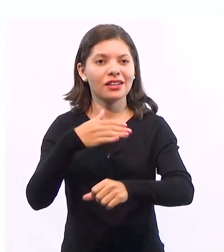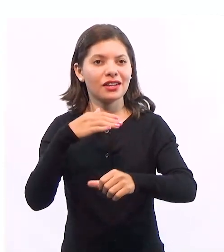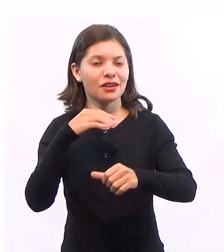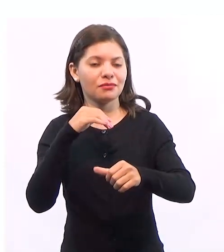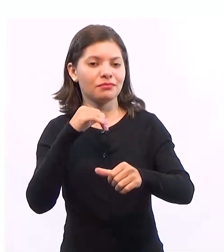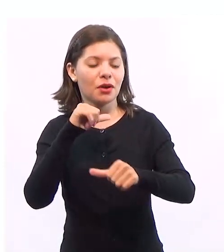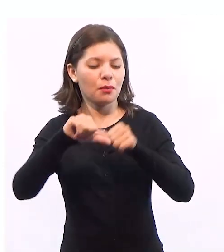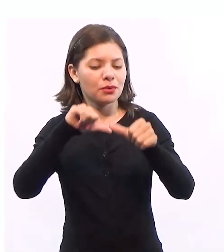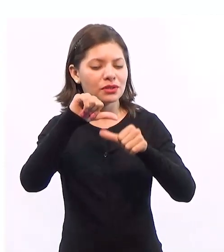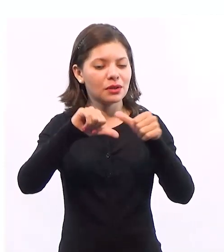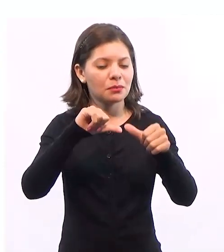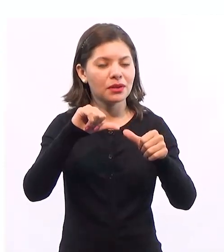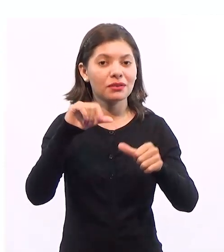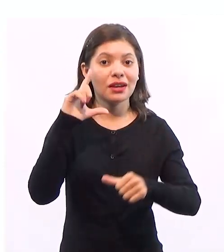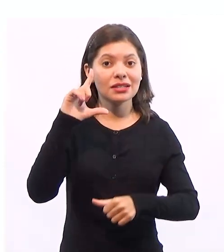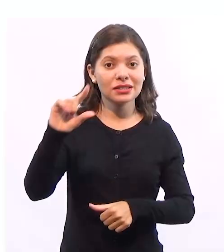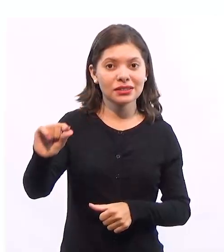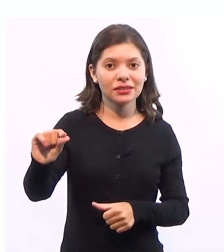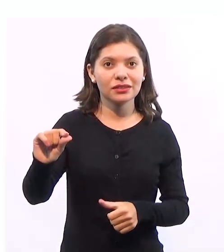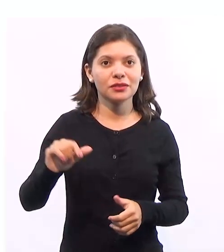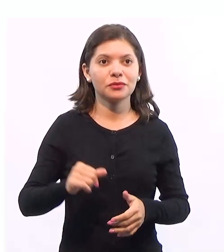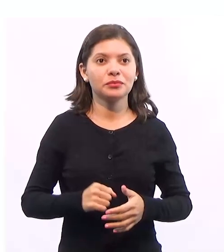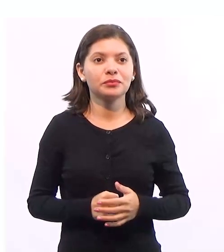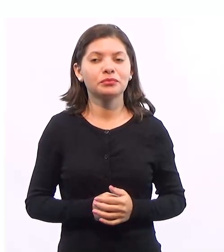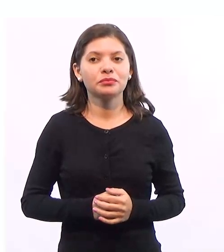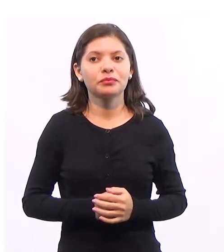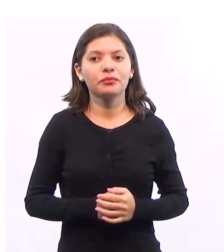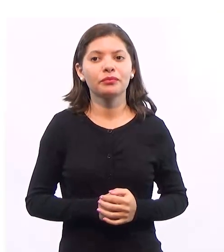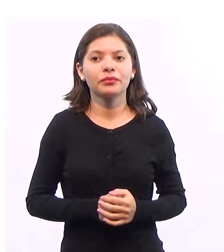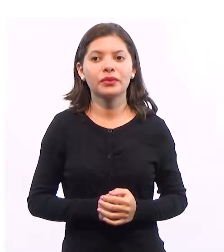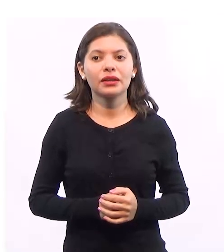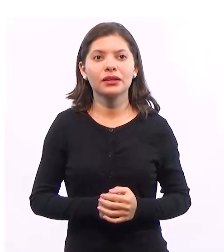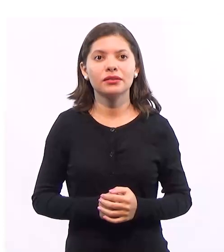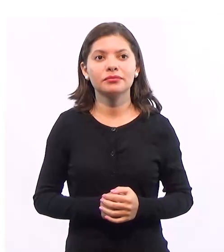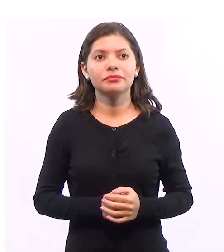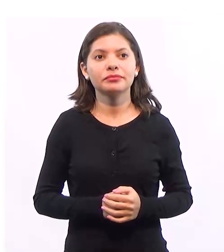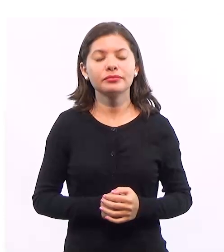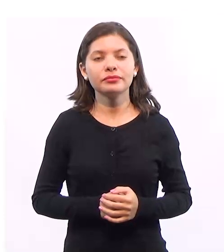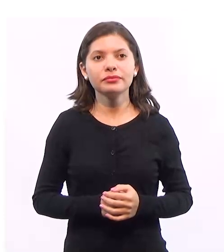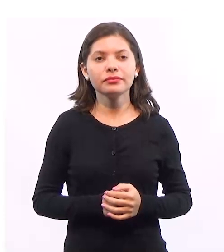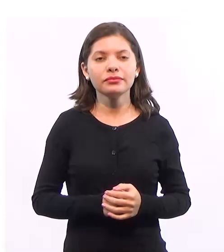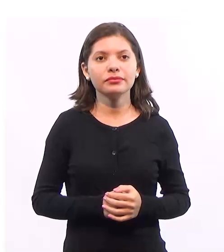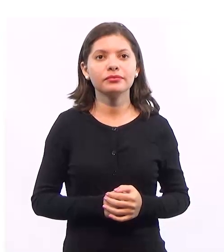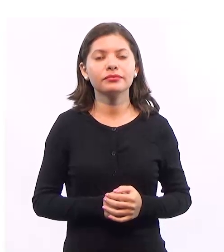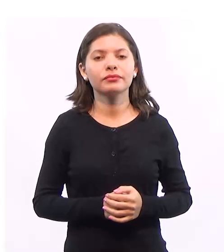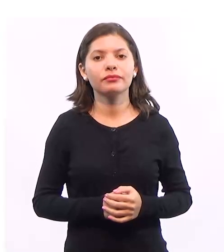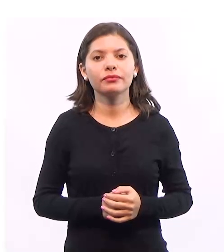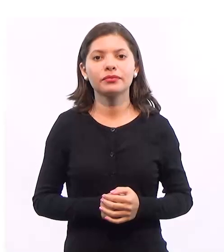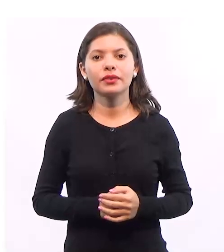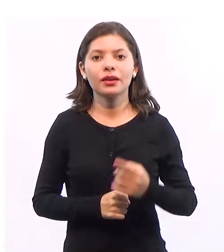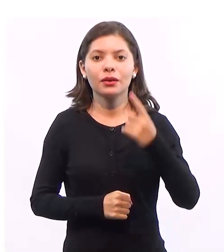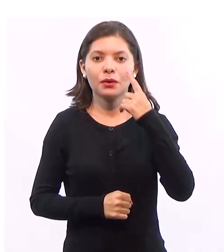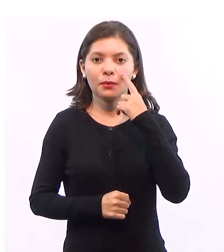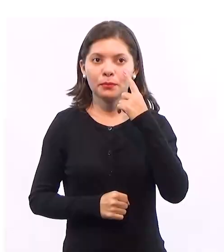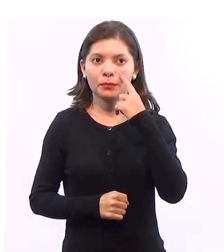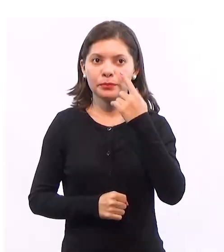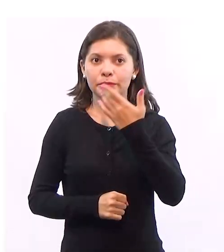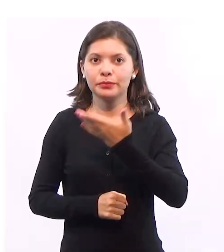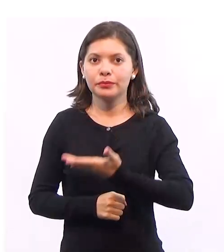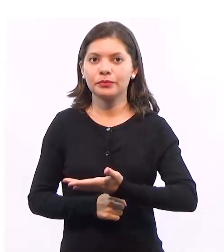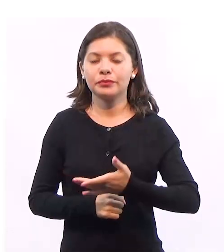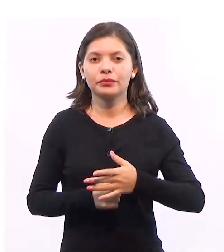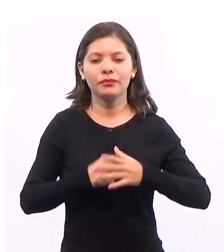insumos, processamento e, é claro, a saída. Tá? Outros termos adotados aí na administração.